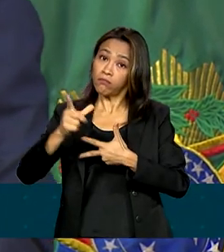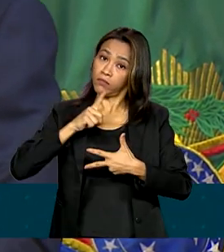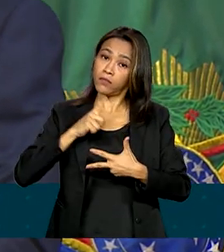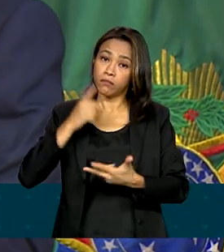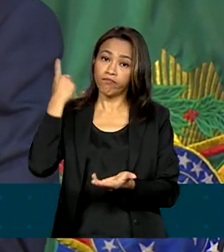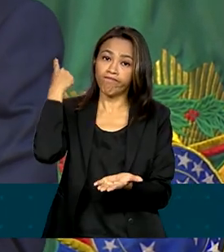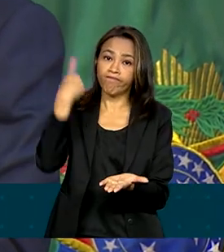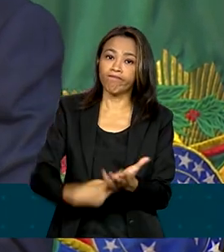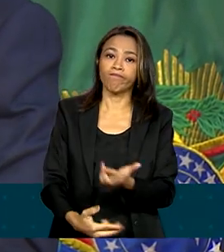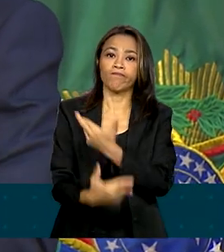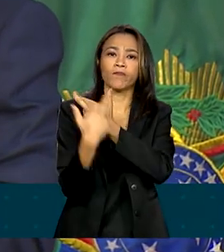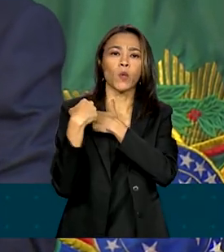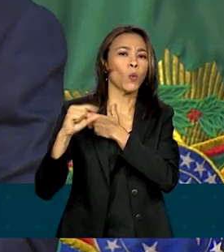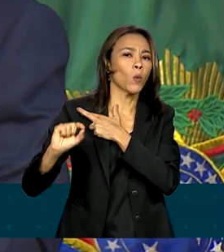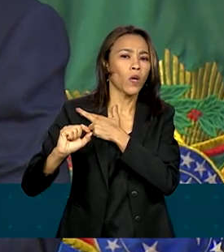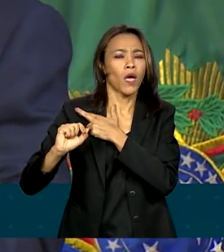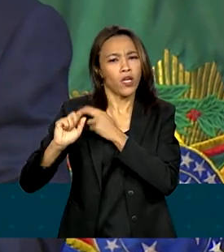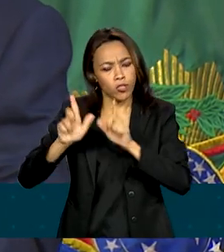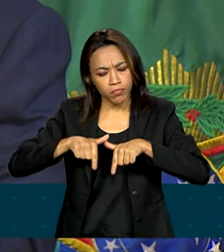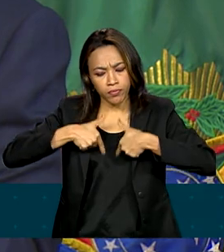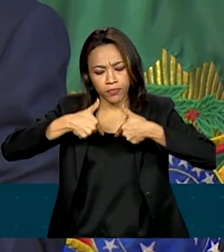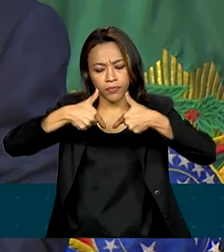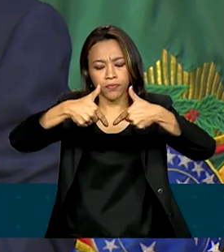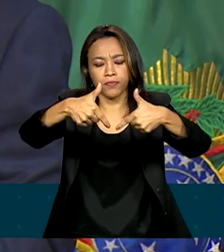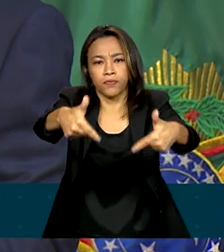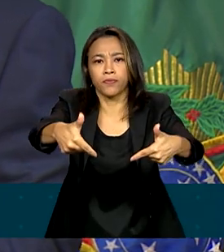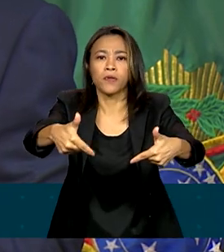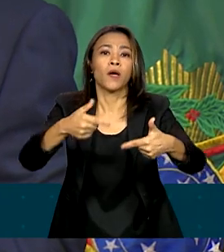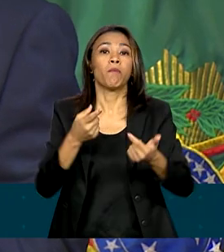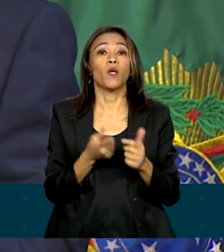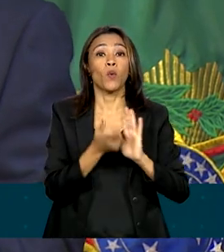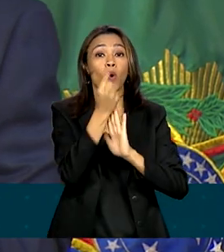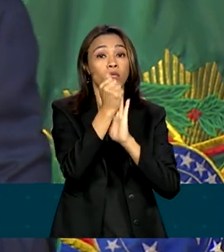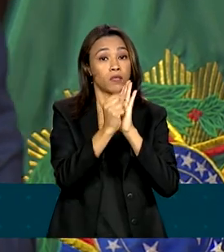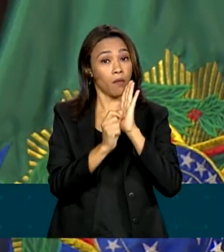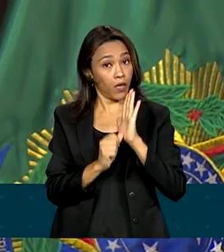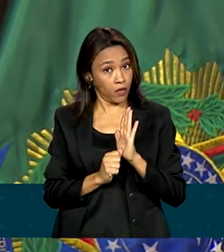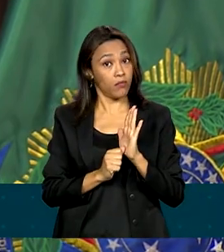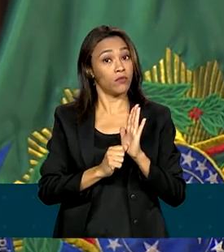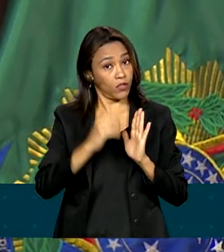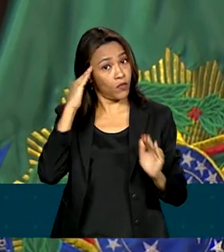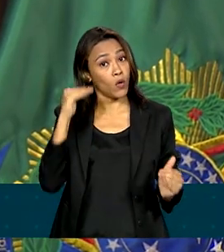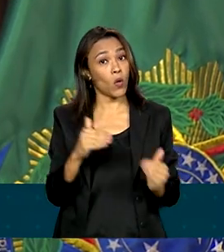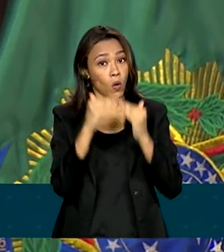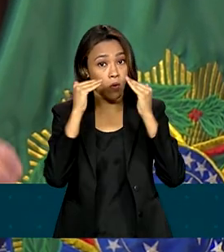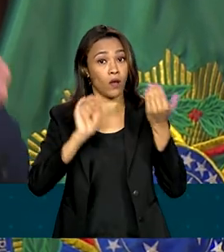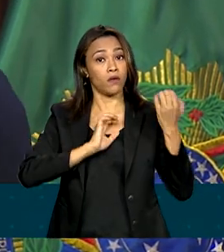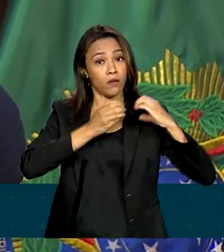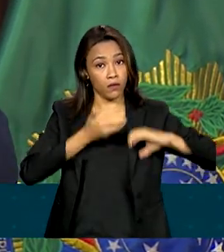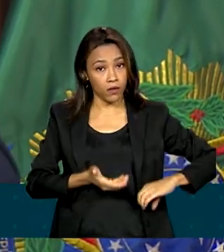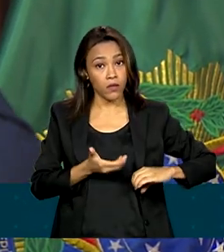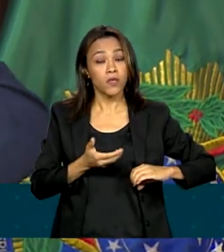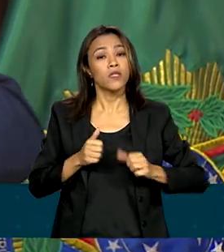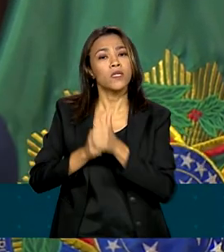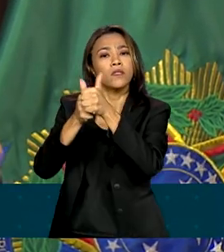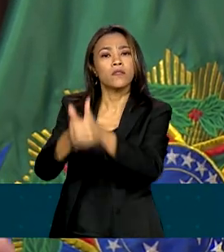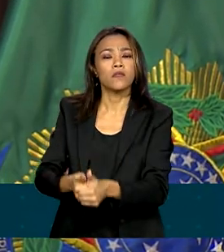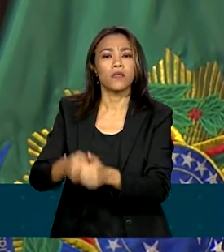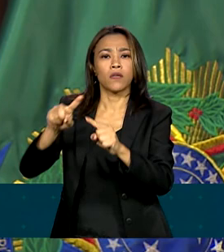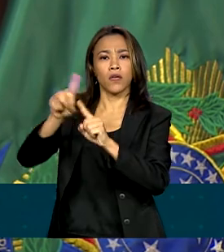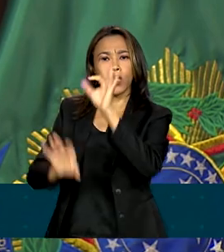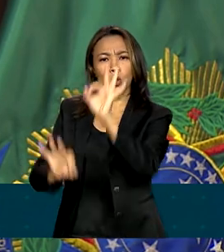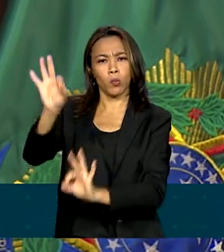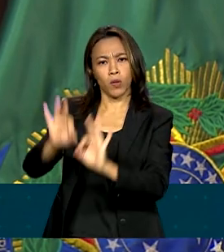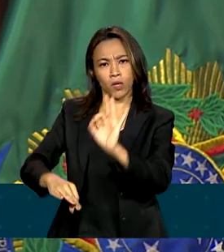é o de executar o orçamento aprovado pelo Congresso Nacional e fazer com que o programa que foi definido numa